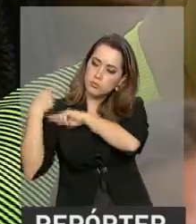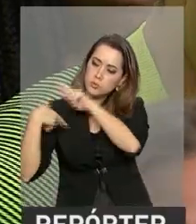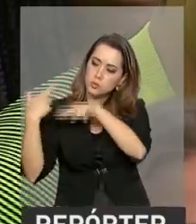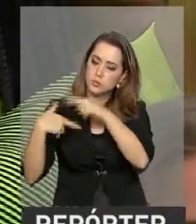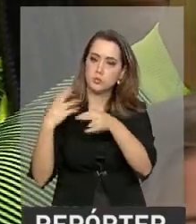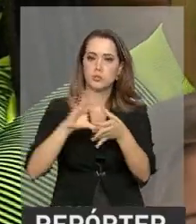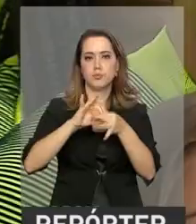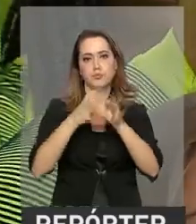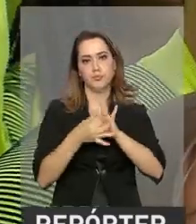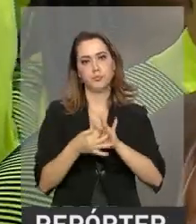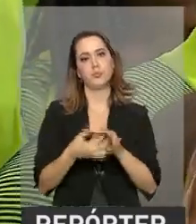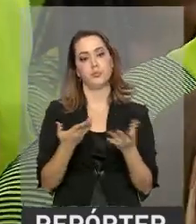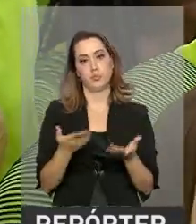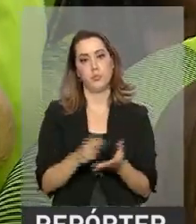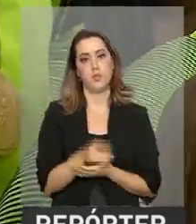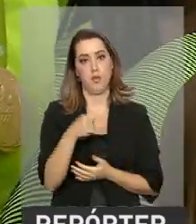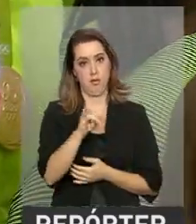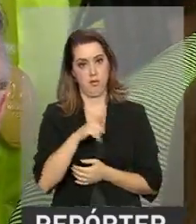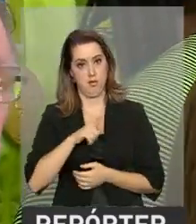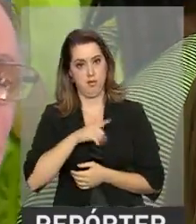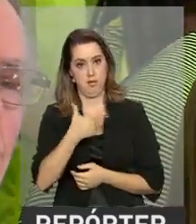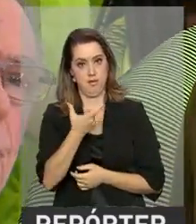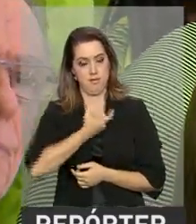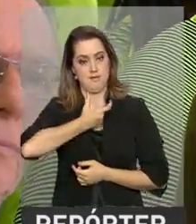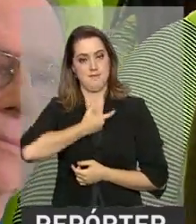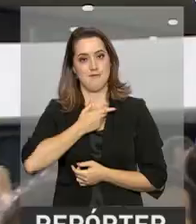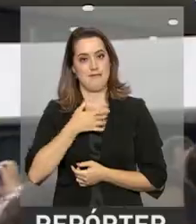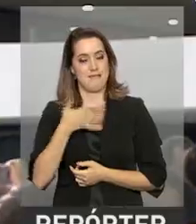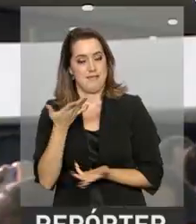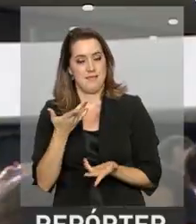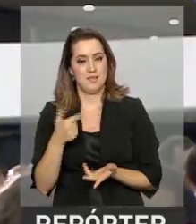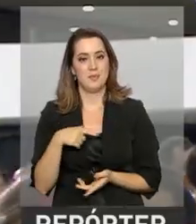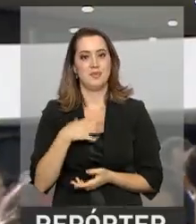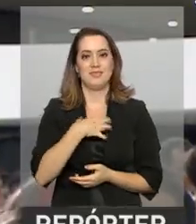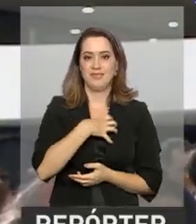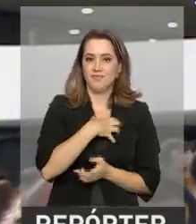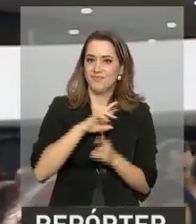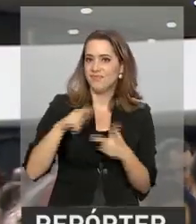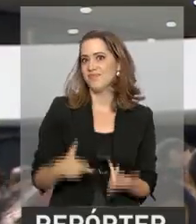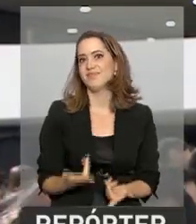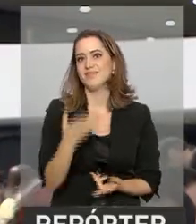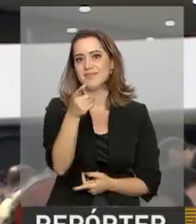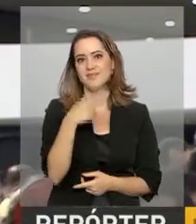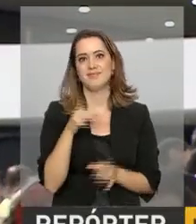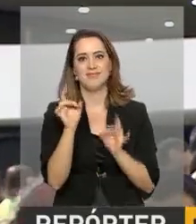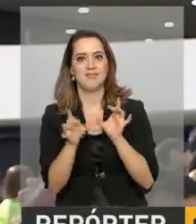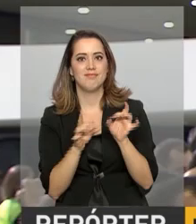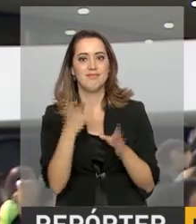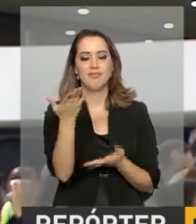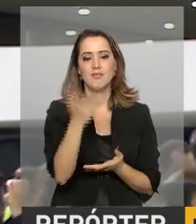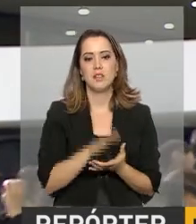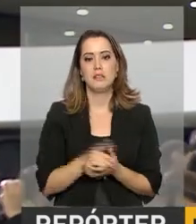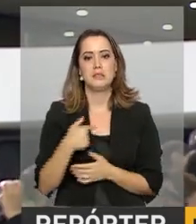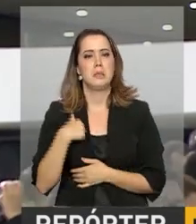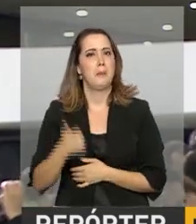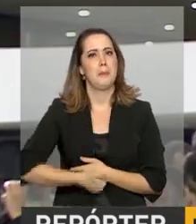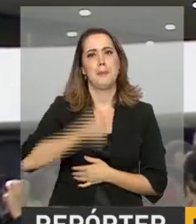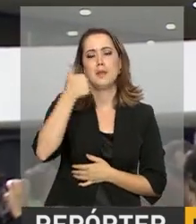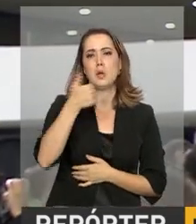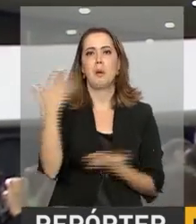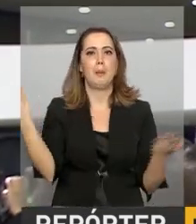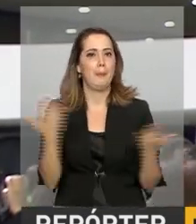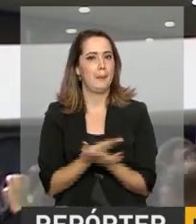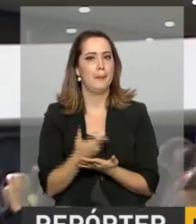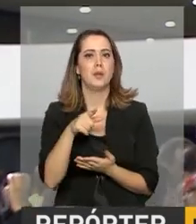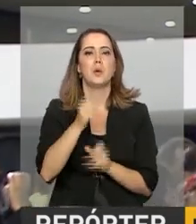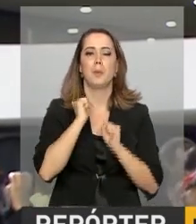com o nosso legado olímpico. Quem conquistou medalha ainda teve um gostinho especial. Não poderia terminar melhor uma Olimpíada do que assim,